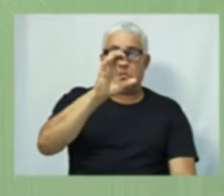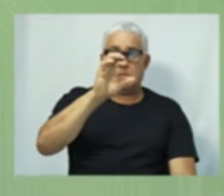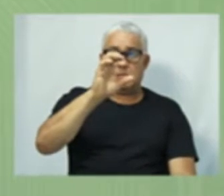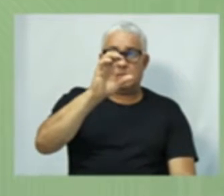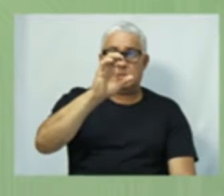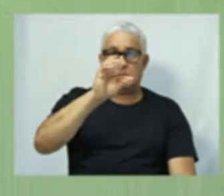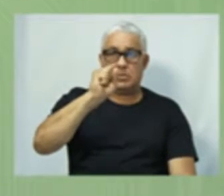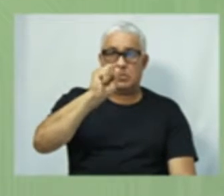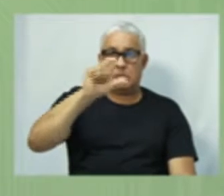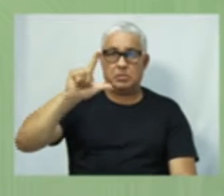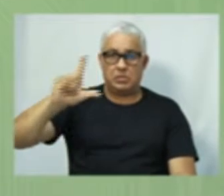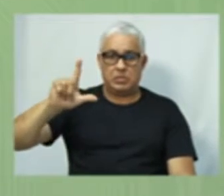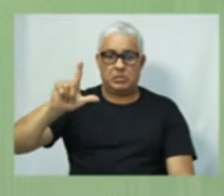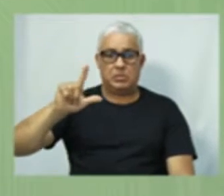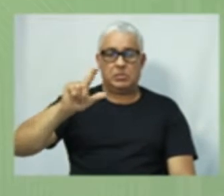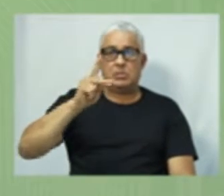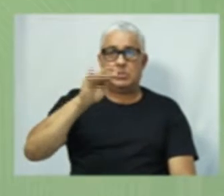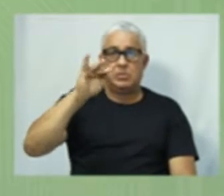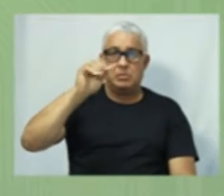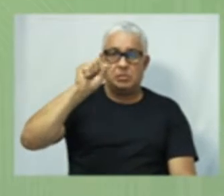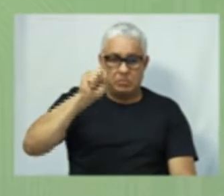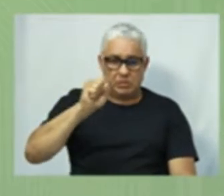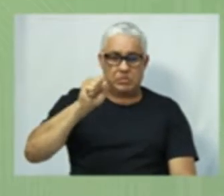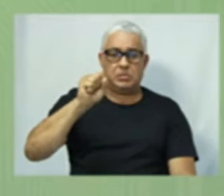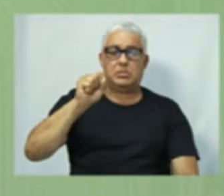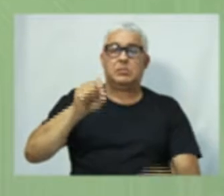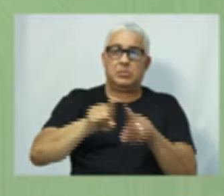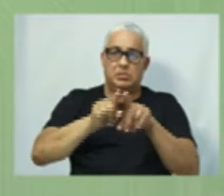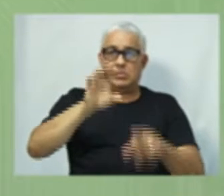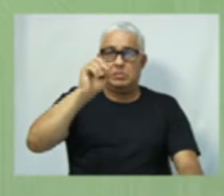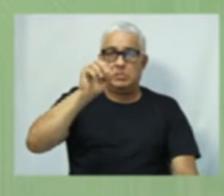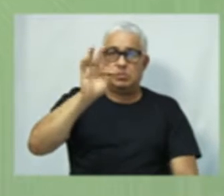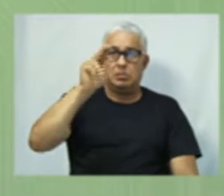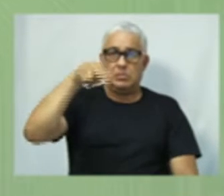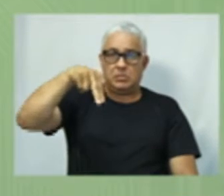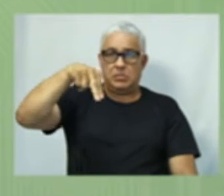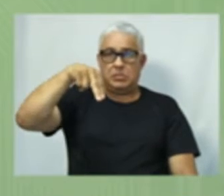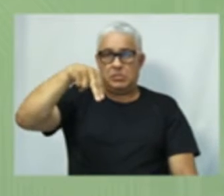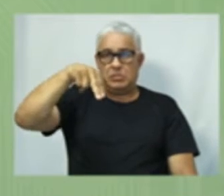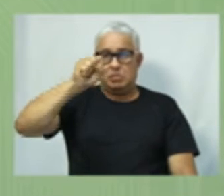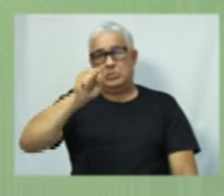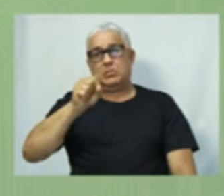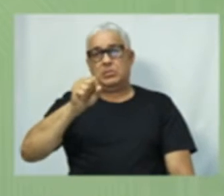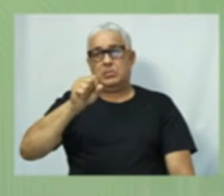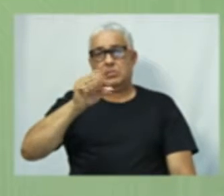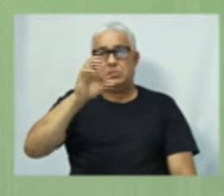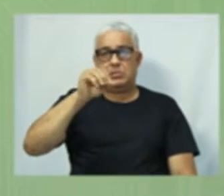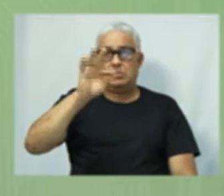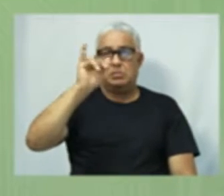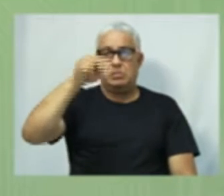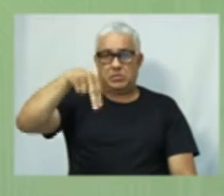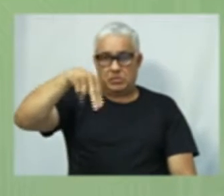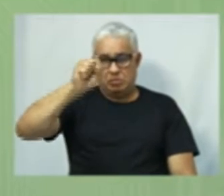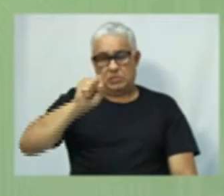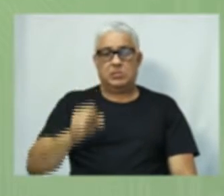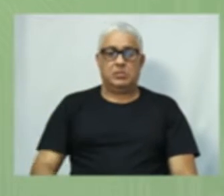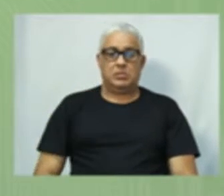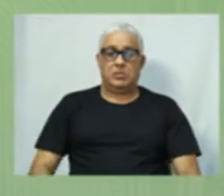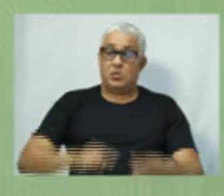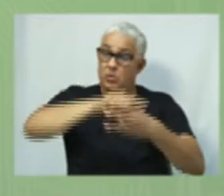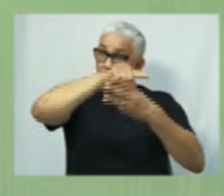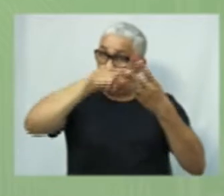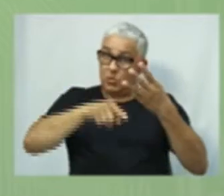CSLL, o PIS e o COFINS, tá? Esses são os 4 principais impostos a serem